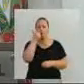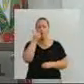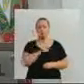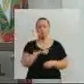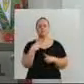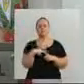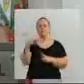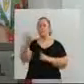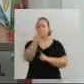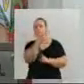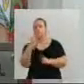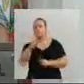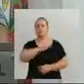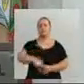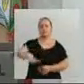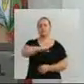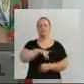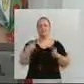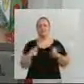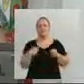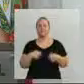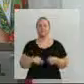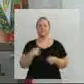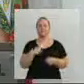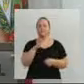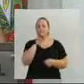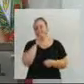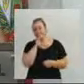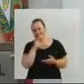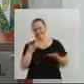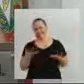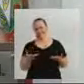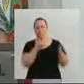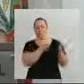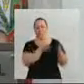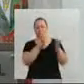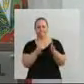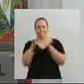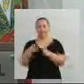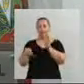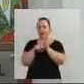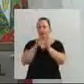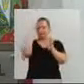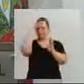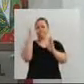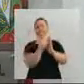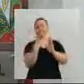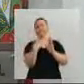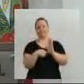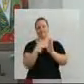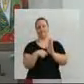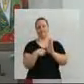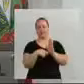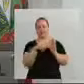demandas da sociedade, da nossa comunidade. Então as etapas, conforme regidas por lei, ela passa inicialmente pela intervenção,